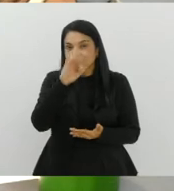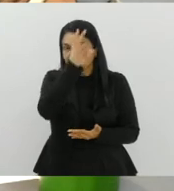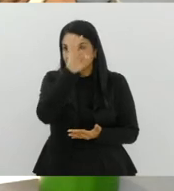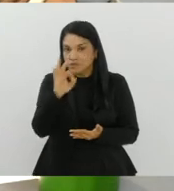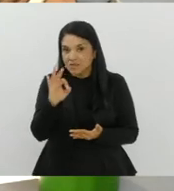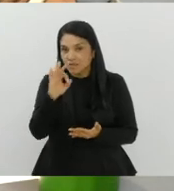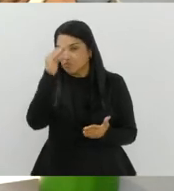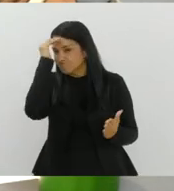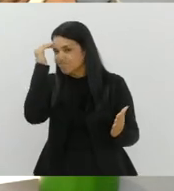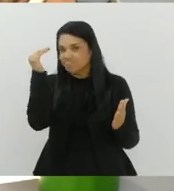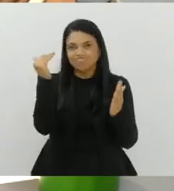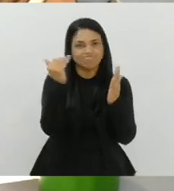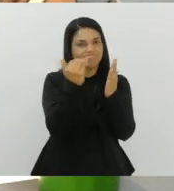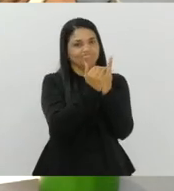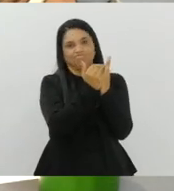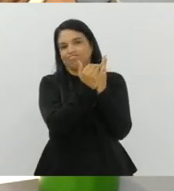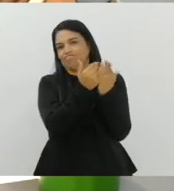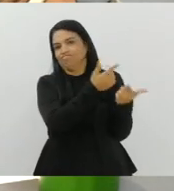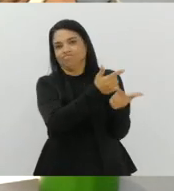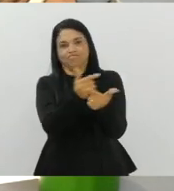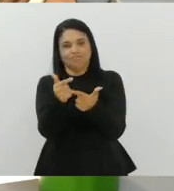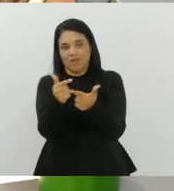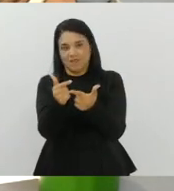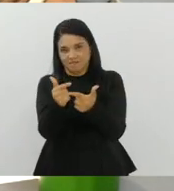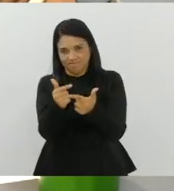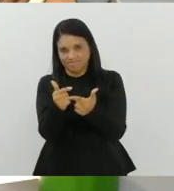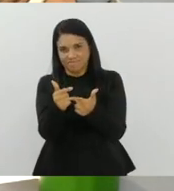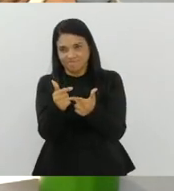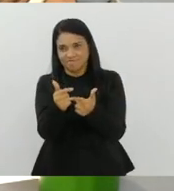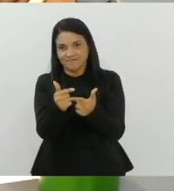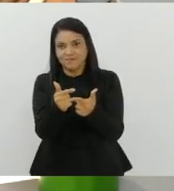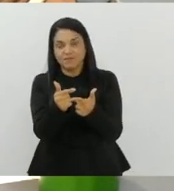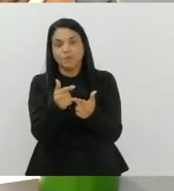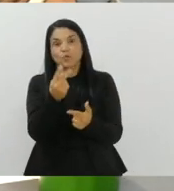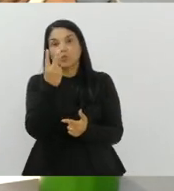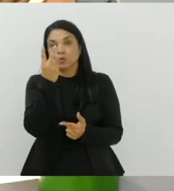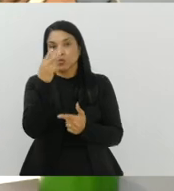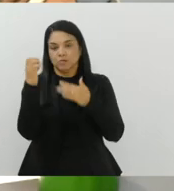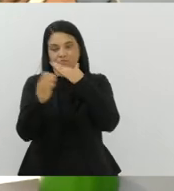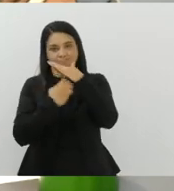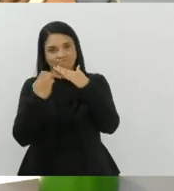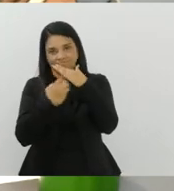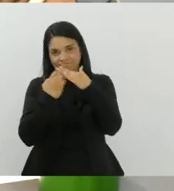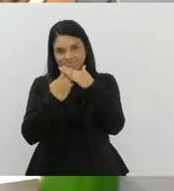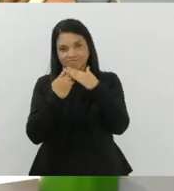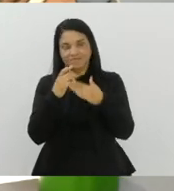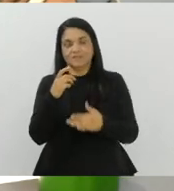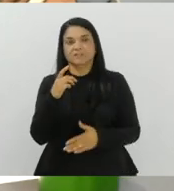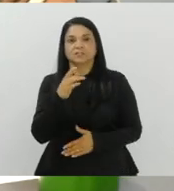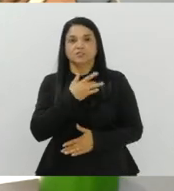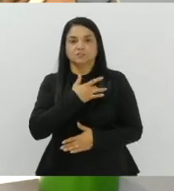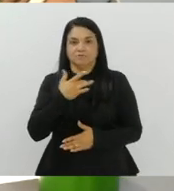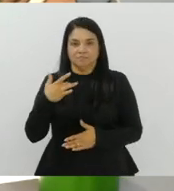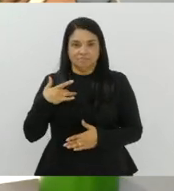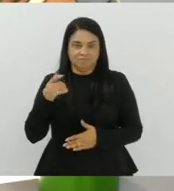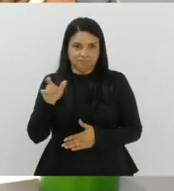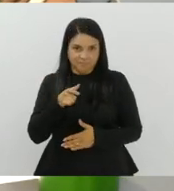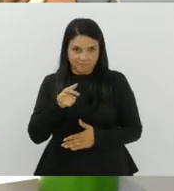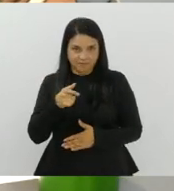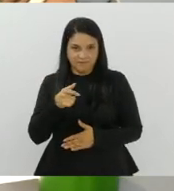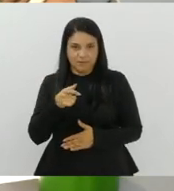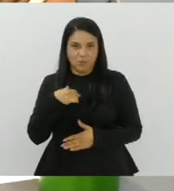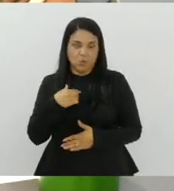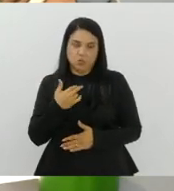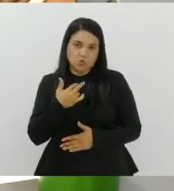dos descumprimentos de liminares acontecem principalmente por duas operadoras de planos de saúde em questão. Não sei se eu posso falar o nome